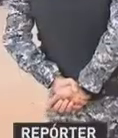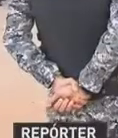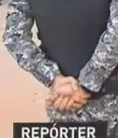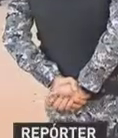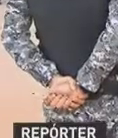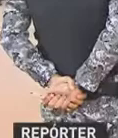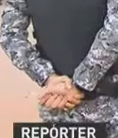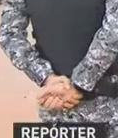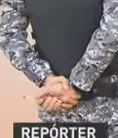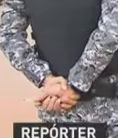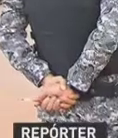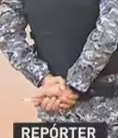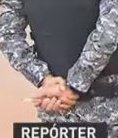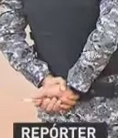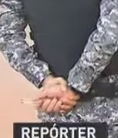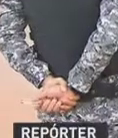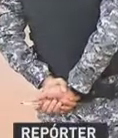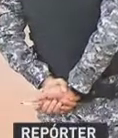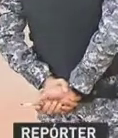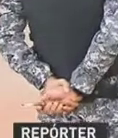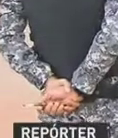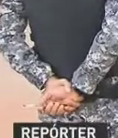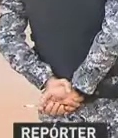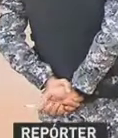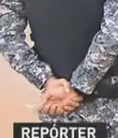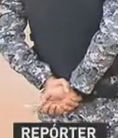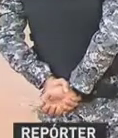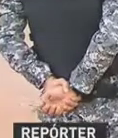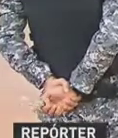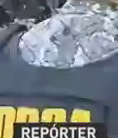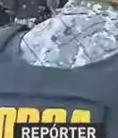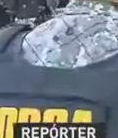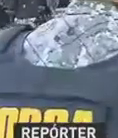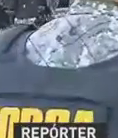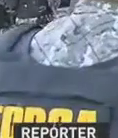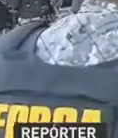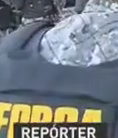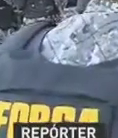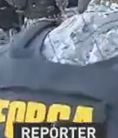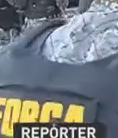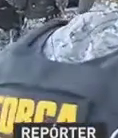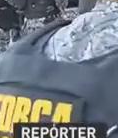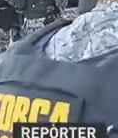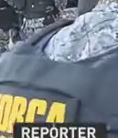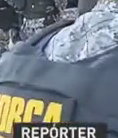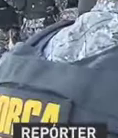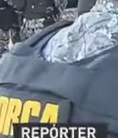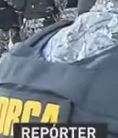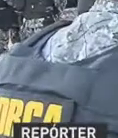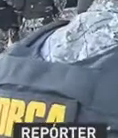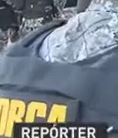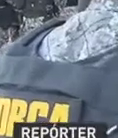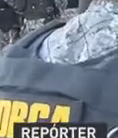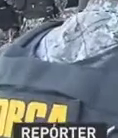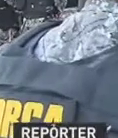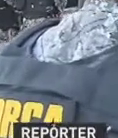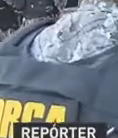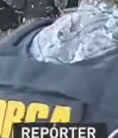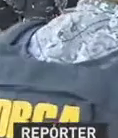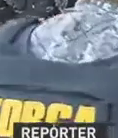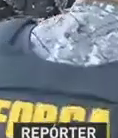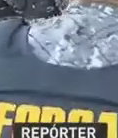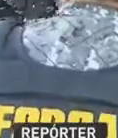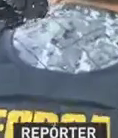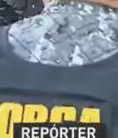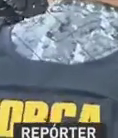100 homens escalados para participar da Operação Onda Verde na região de Novo Progresso, área conflituosa